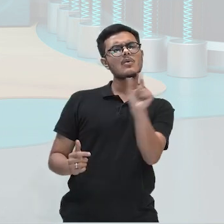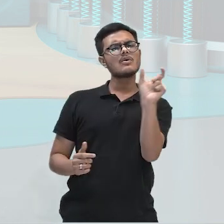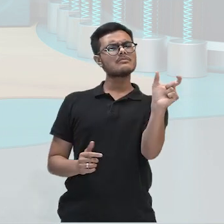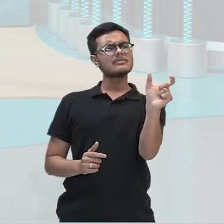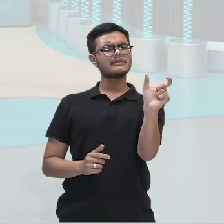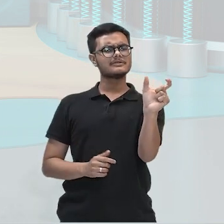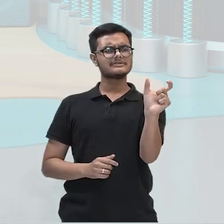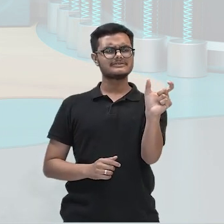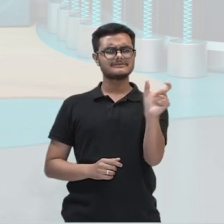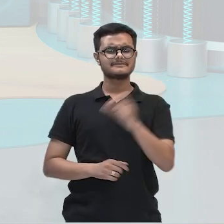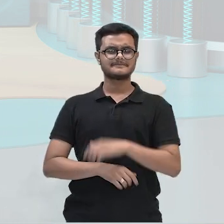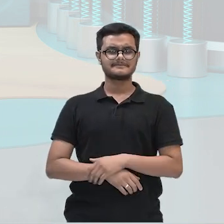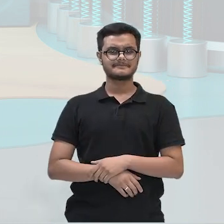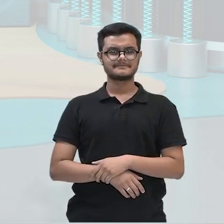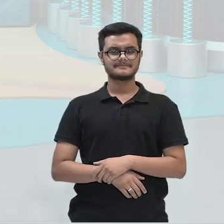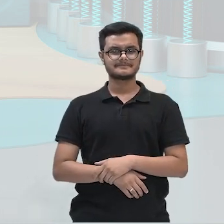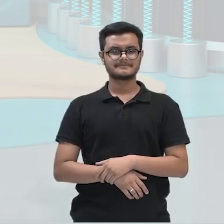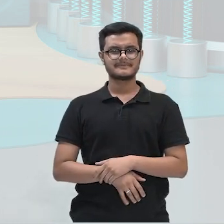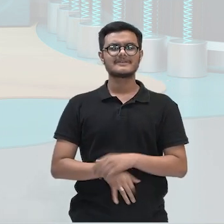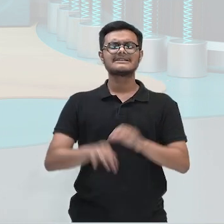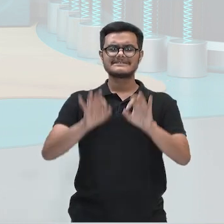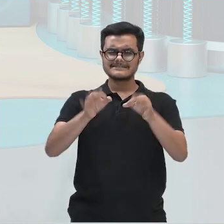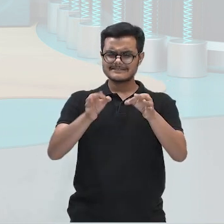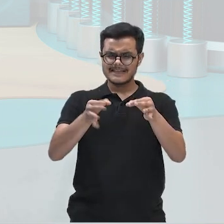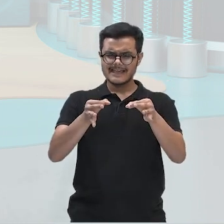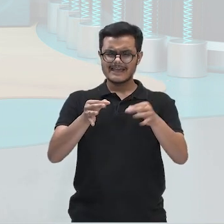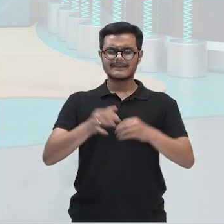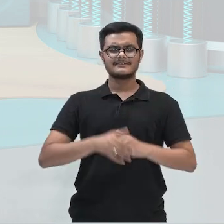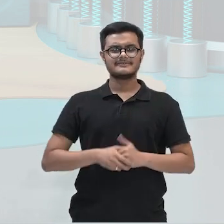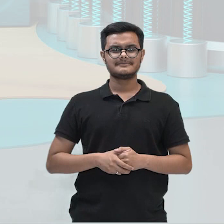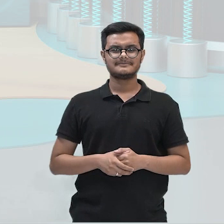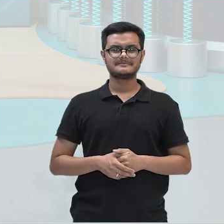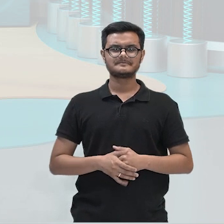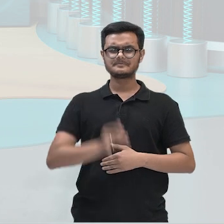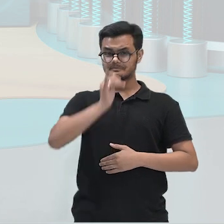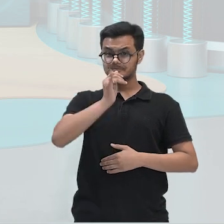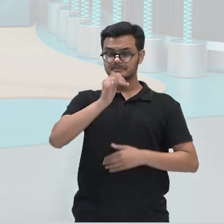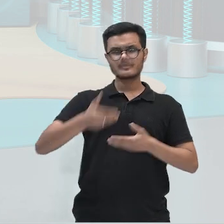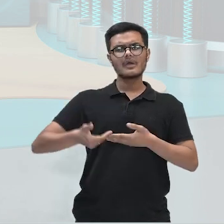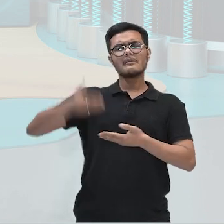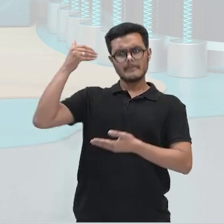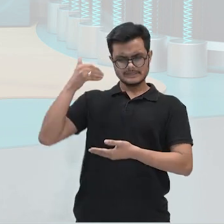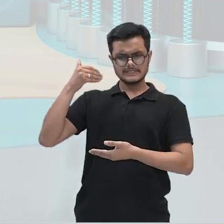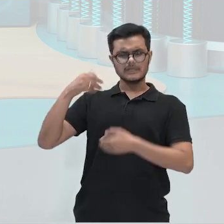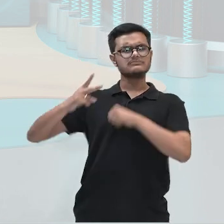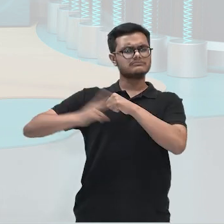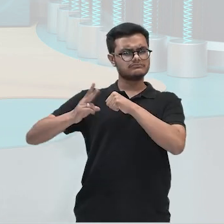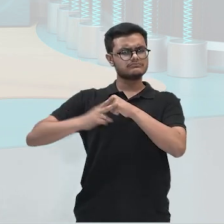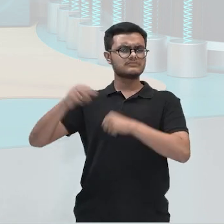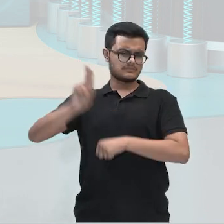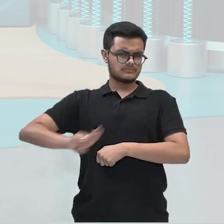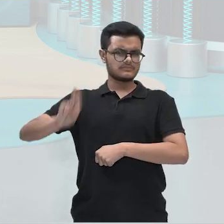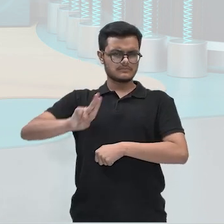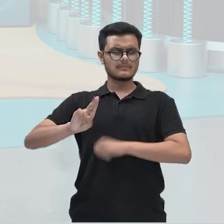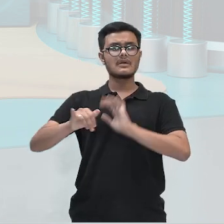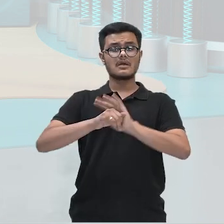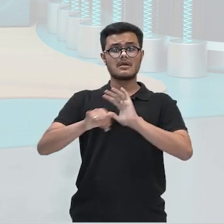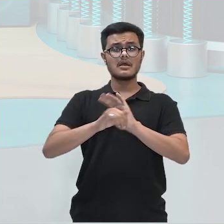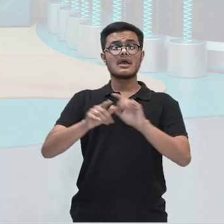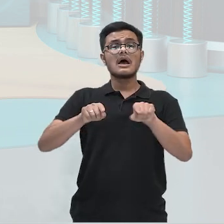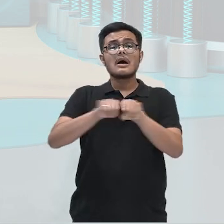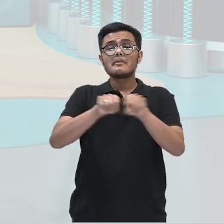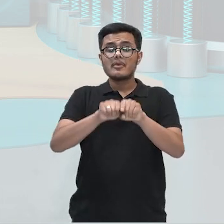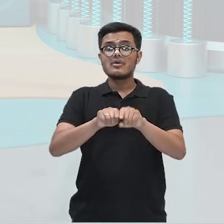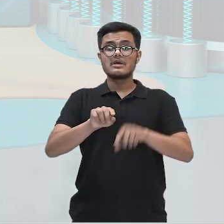Isso mesmo, a gente vai ver aqui junto comigo, ó. É o passado simples com os irregular verbs, com